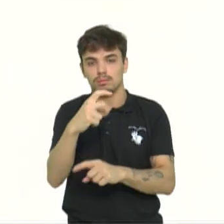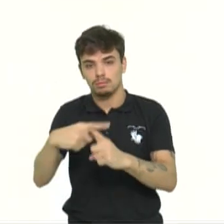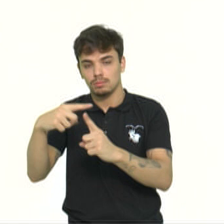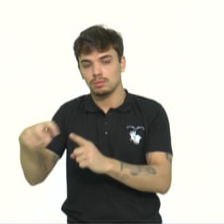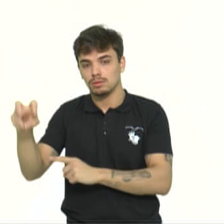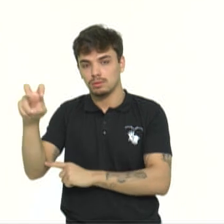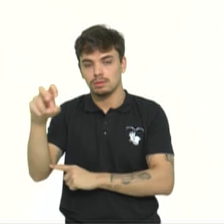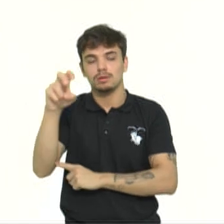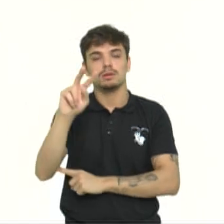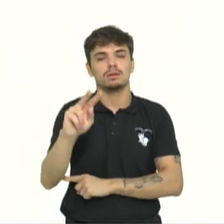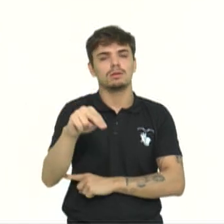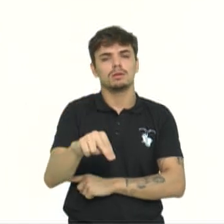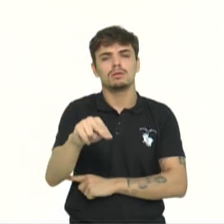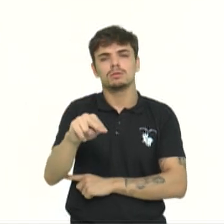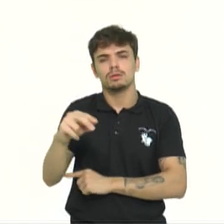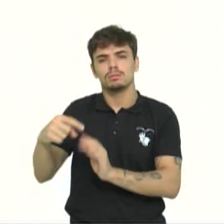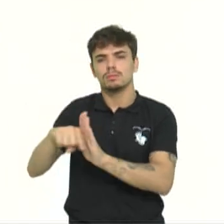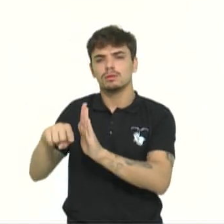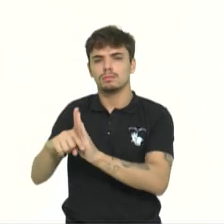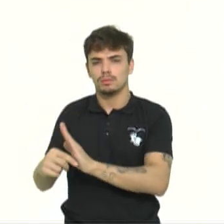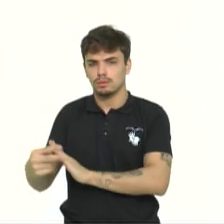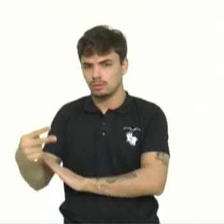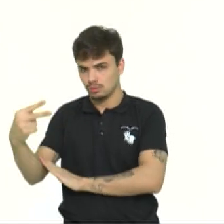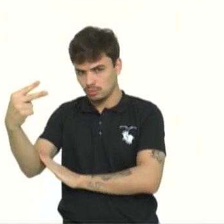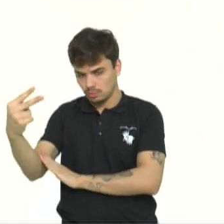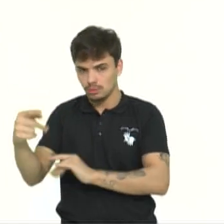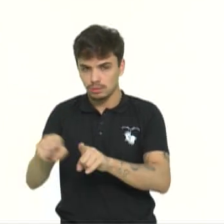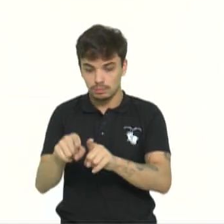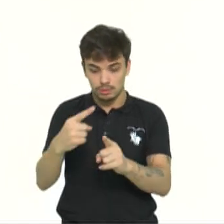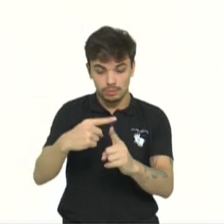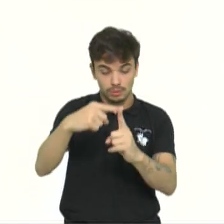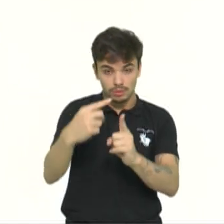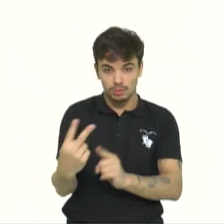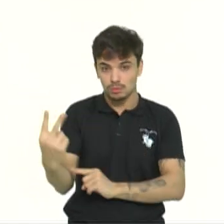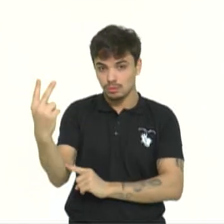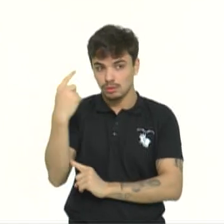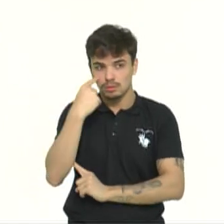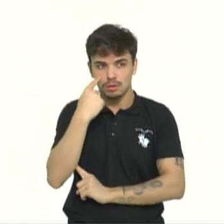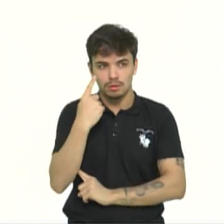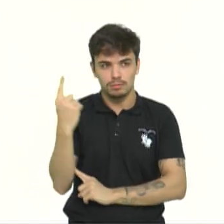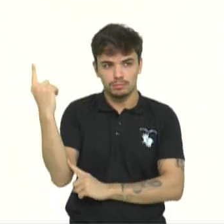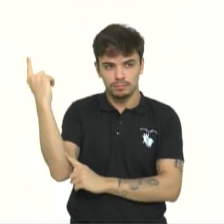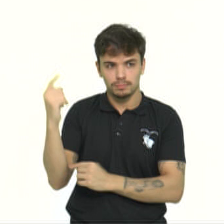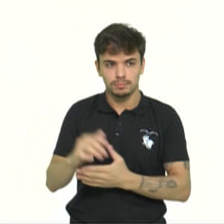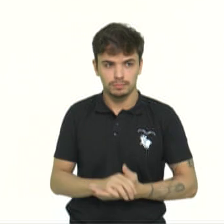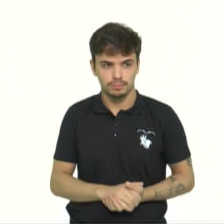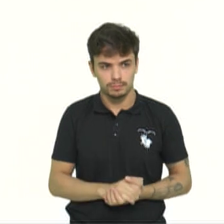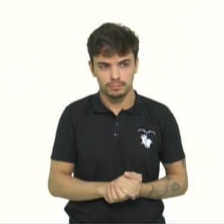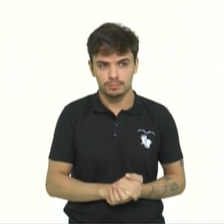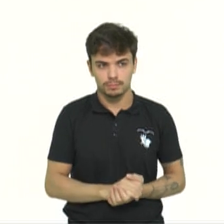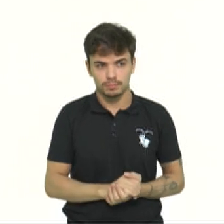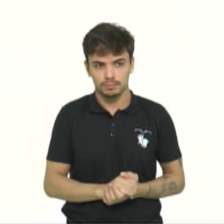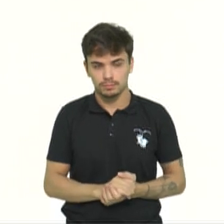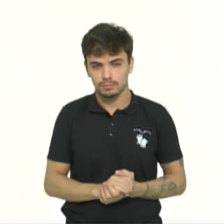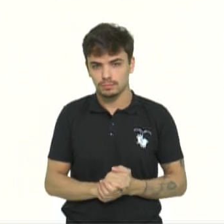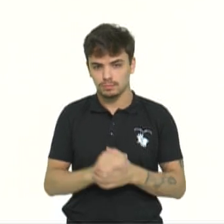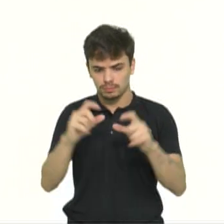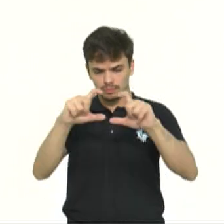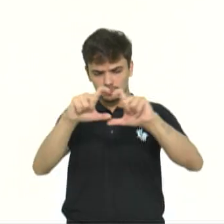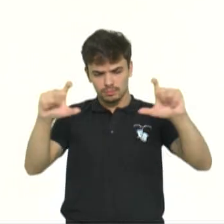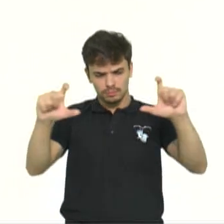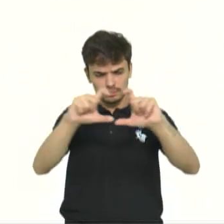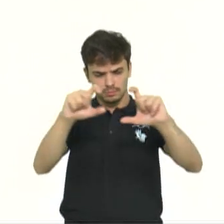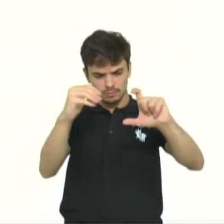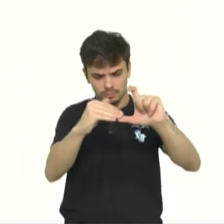oxigênio menos 2. Nessa substância, o nitrogênio veio para mais 2, oxigênio menos 2, nitrogênio mais 1, oxigênio menos